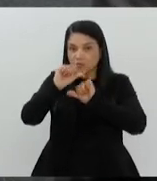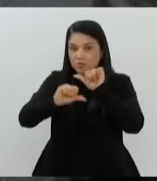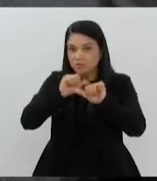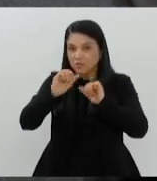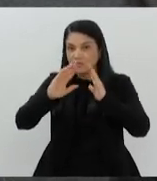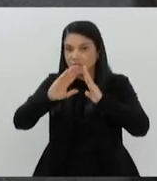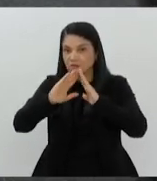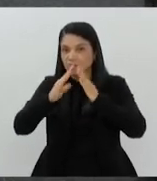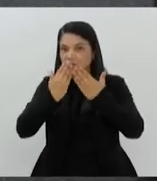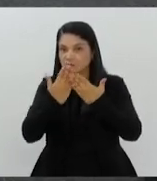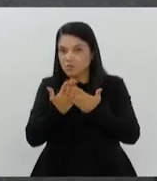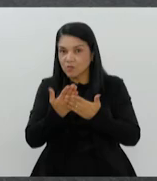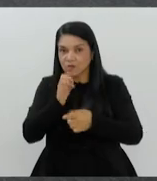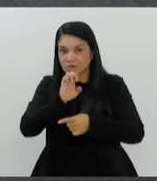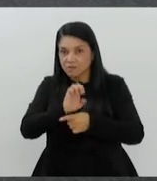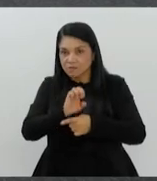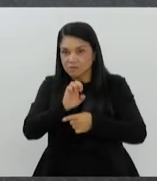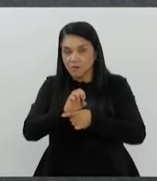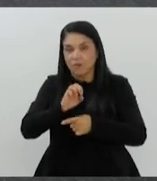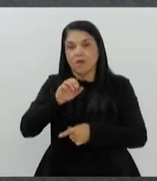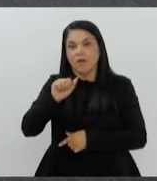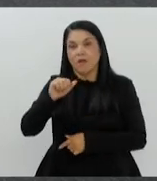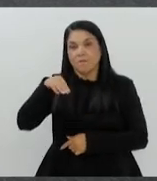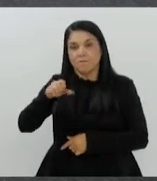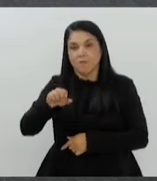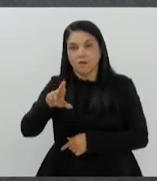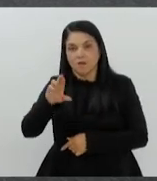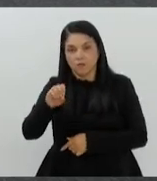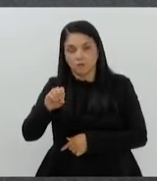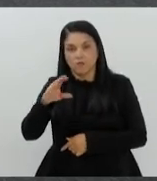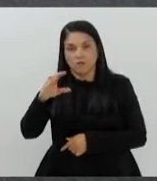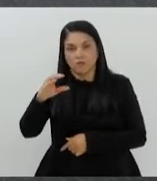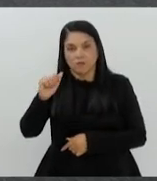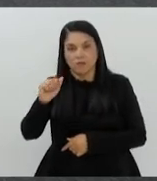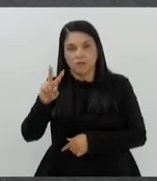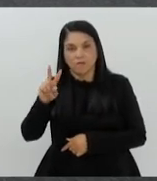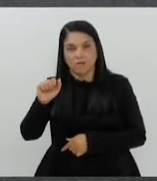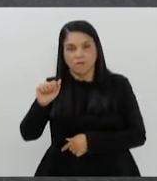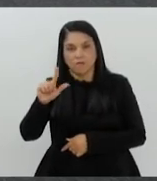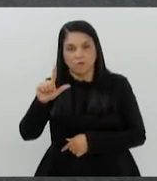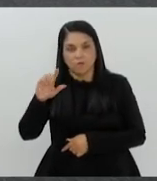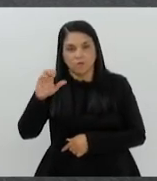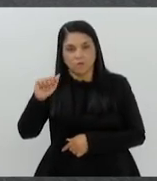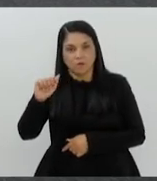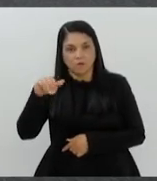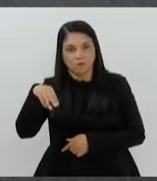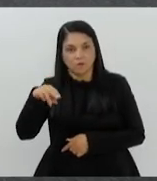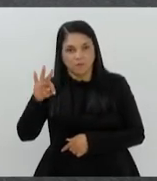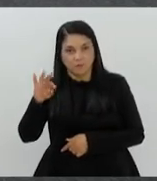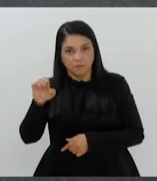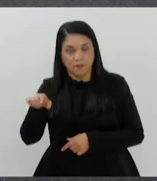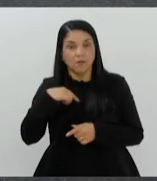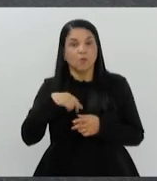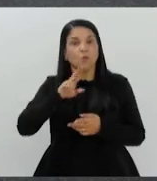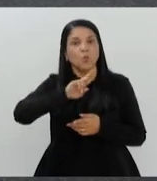Escola Estadual Amaro Cavalcante numa escola que vai levar, então, o nome de